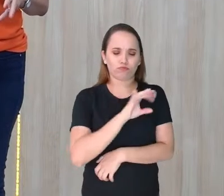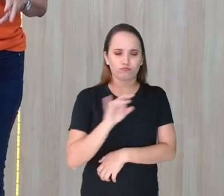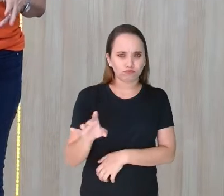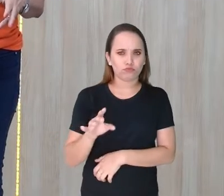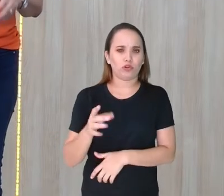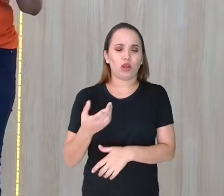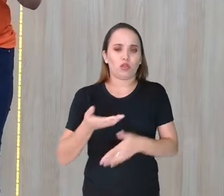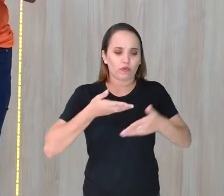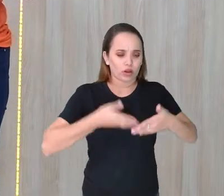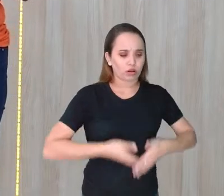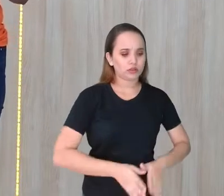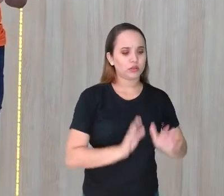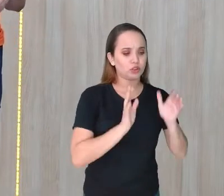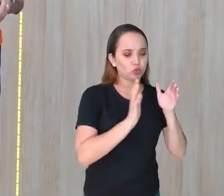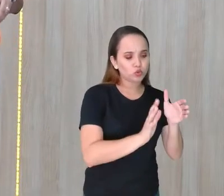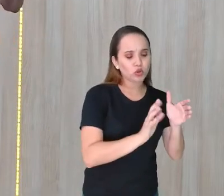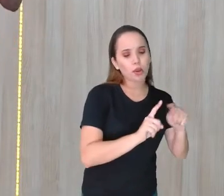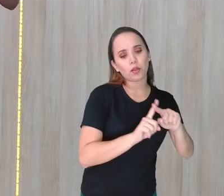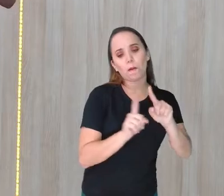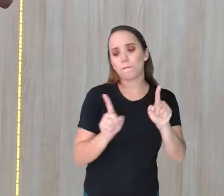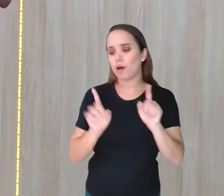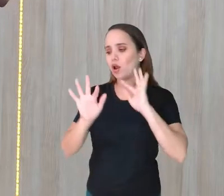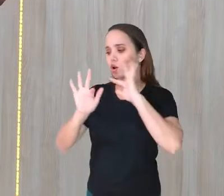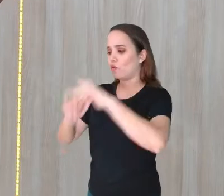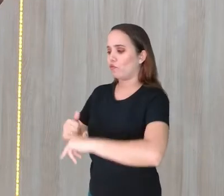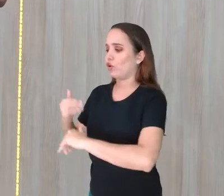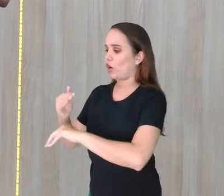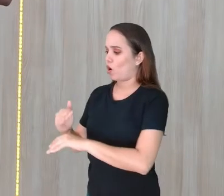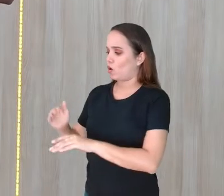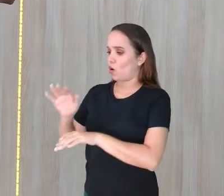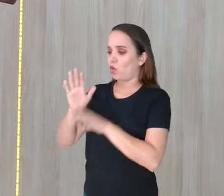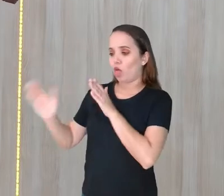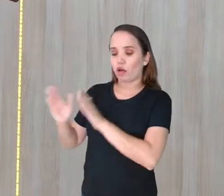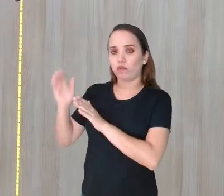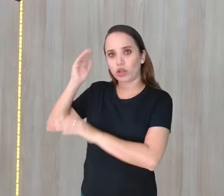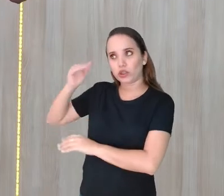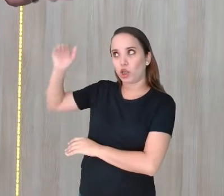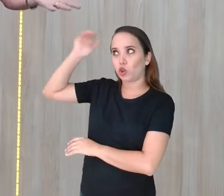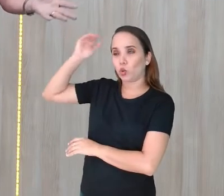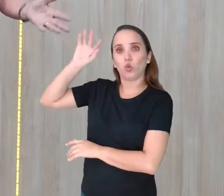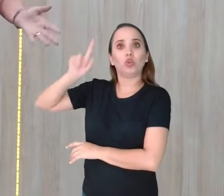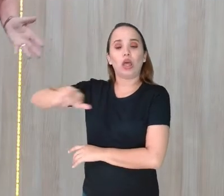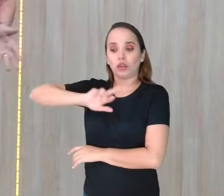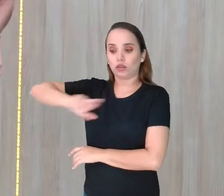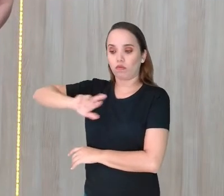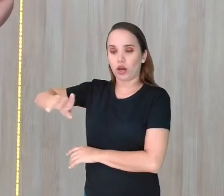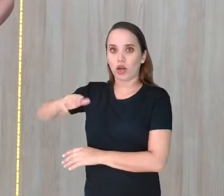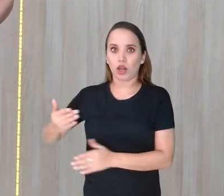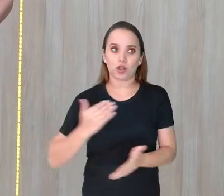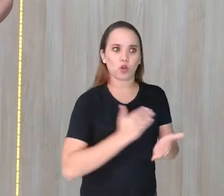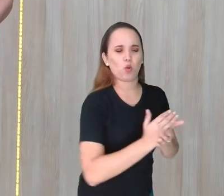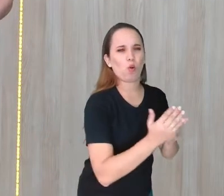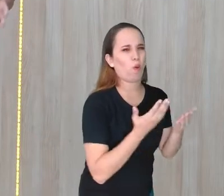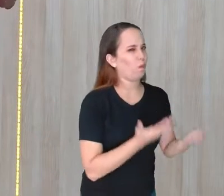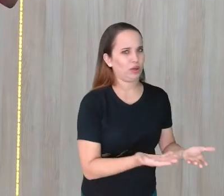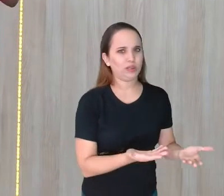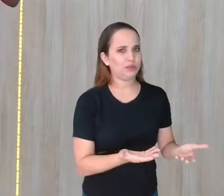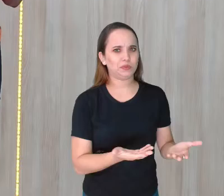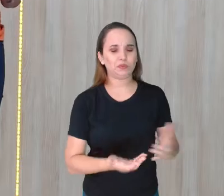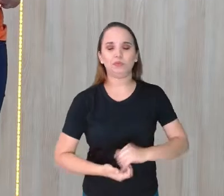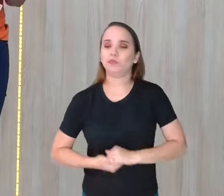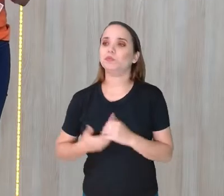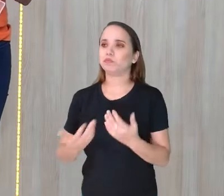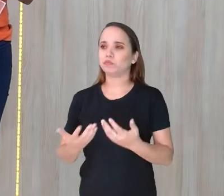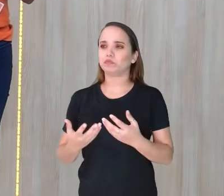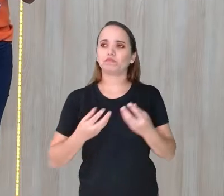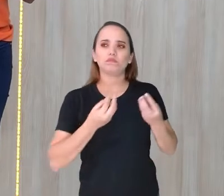ao nascer, ao se formar, e depois na fase adulta é totalmente diferente do primeiro ovo que a gente vê. Então aí,